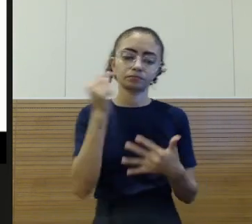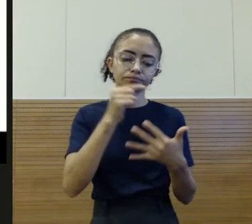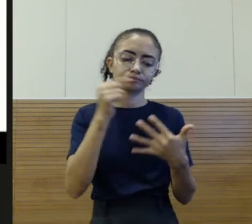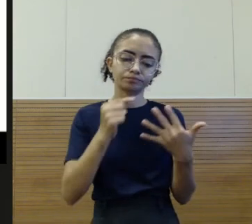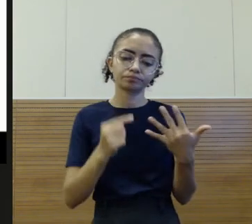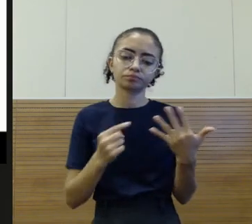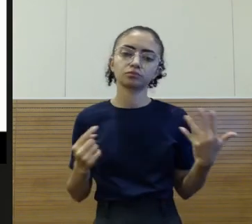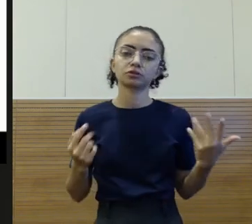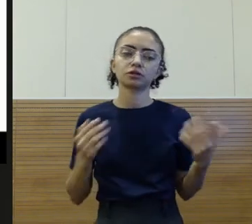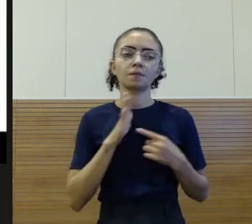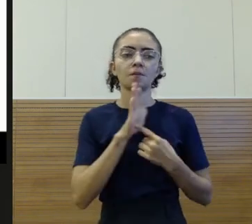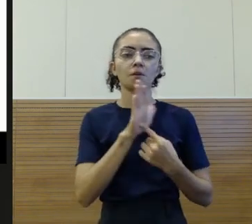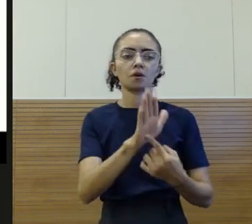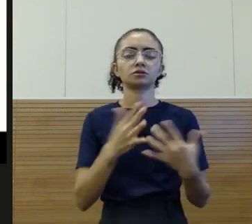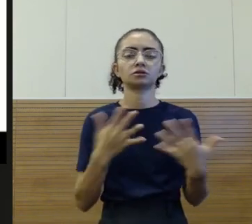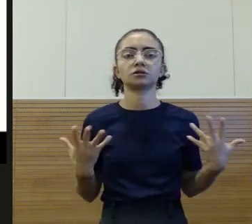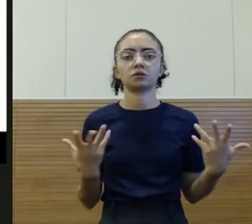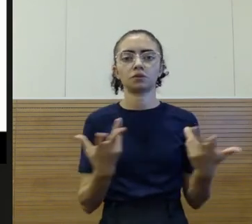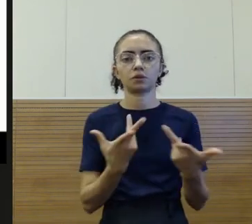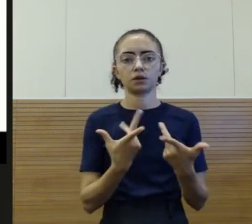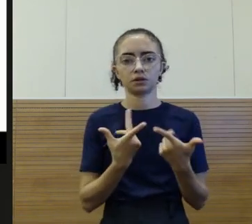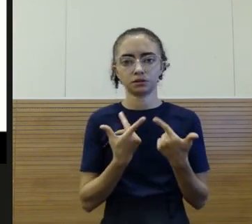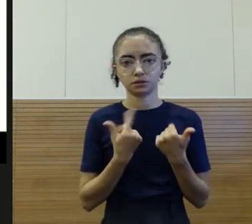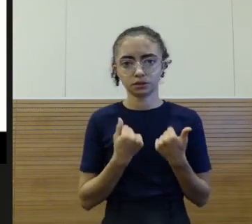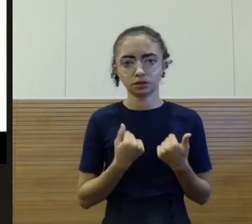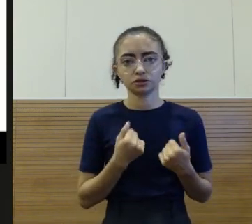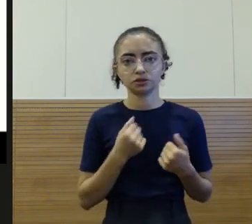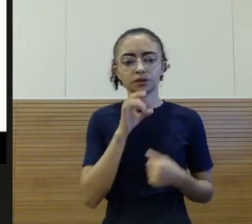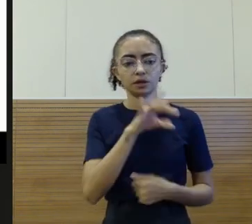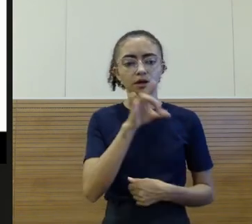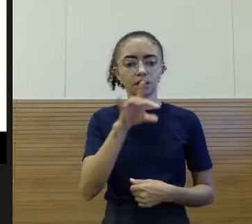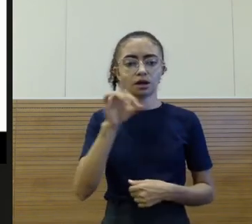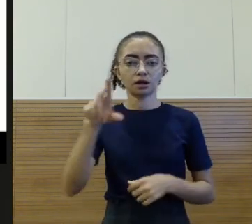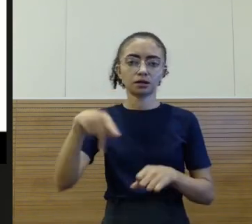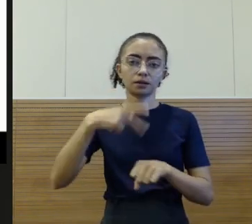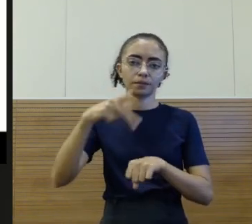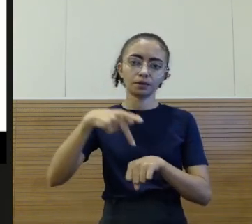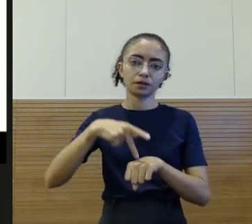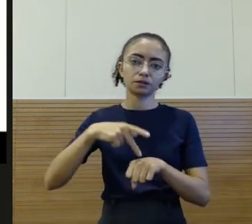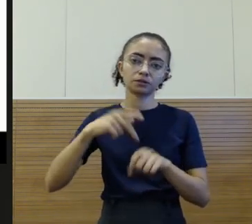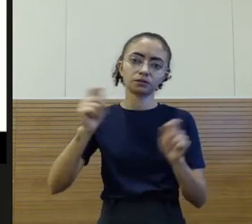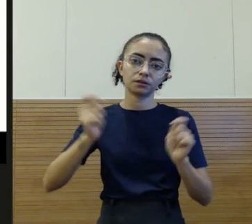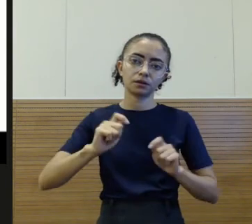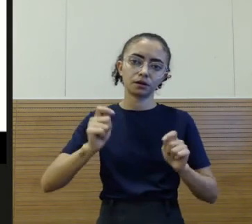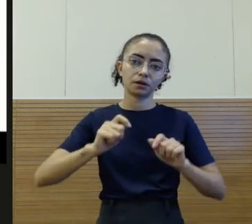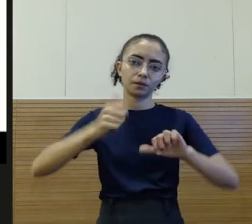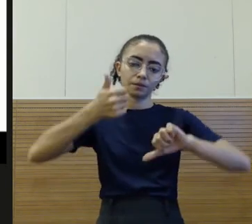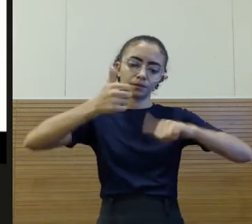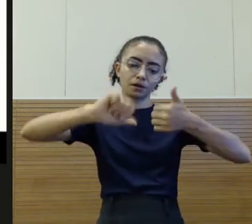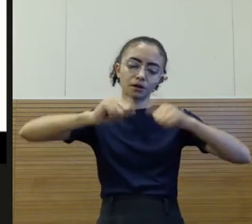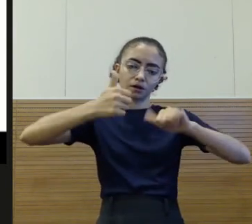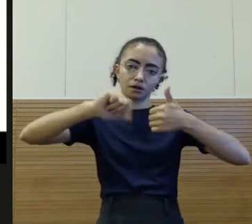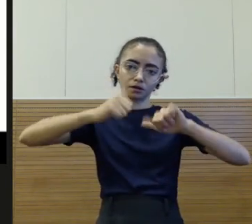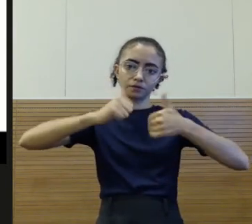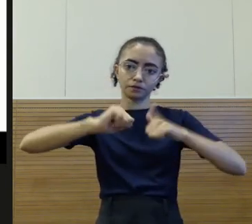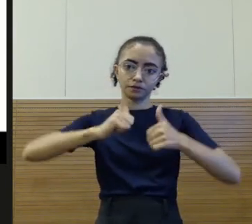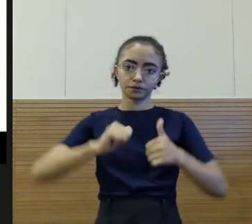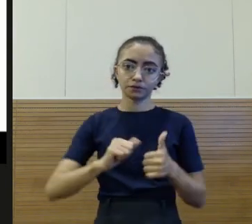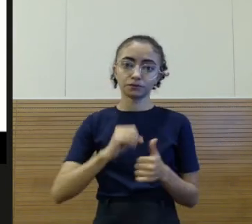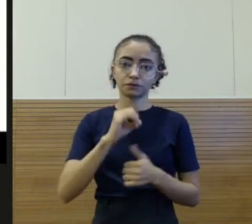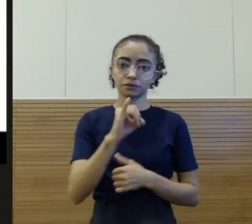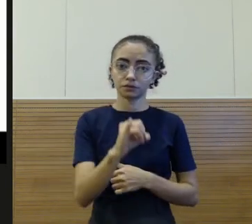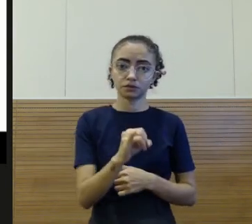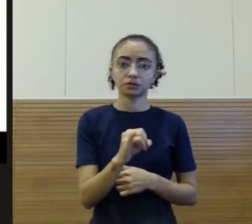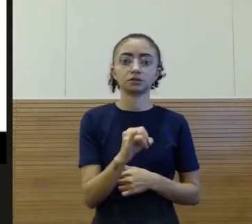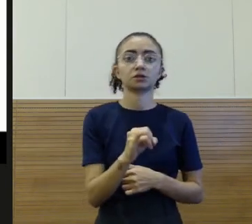que cada país ou cada comitê possa fazer essa avaliação, se estão cumprindo com